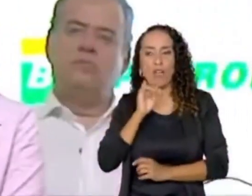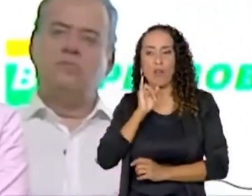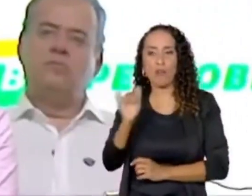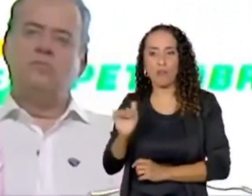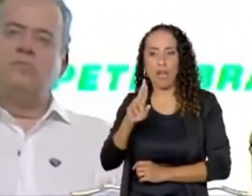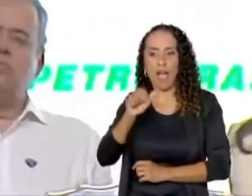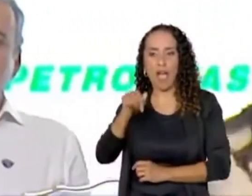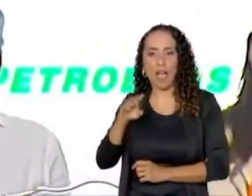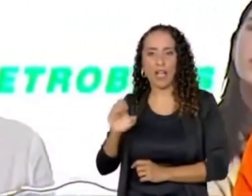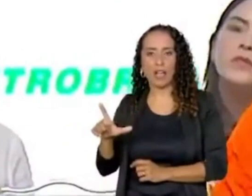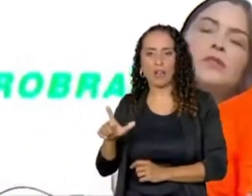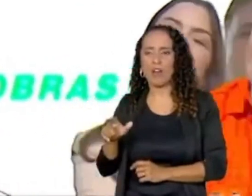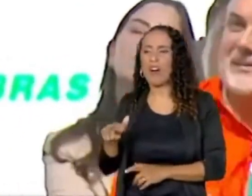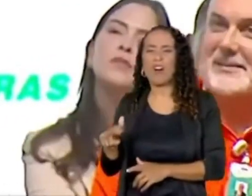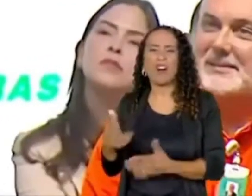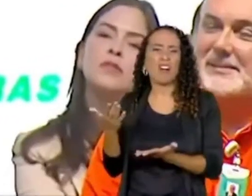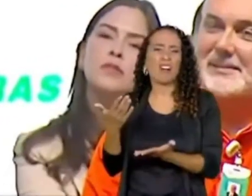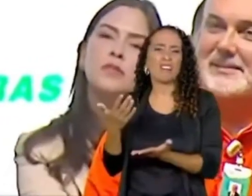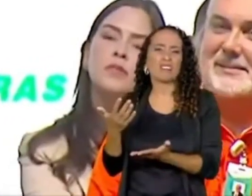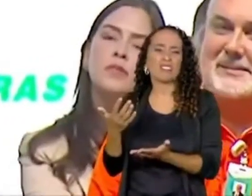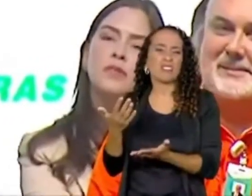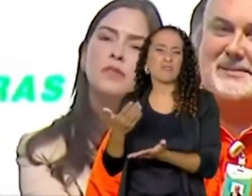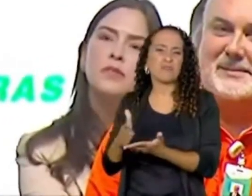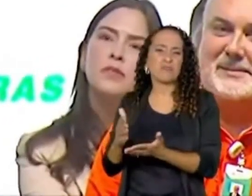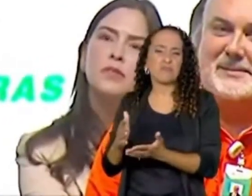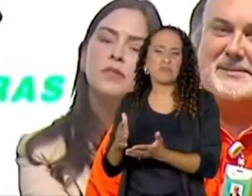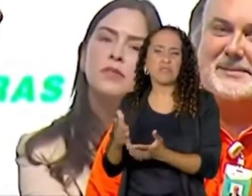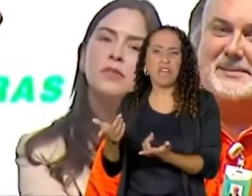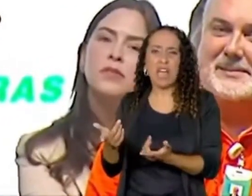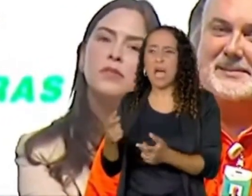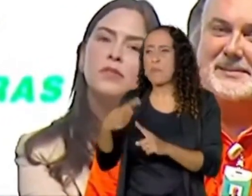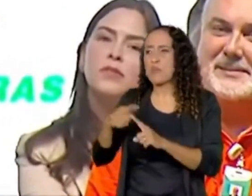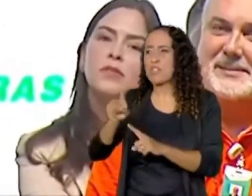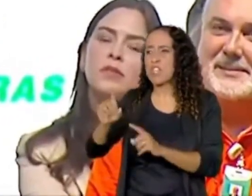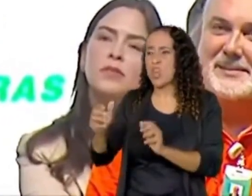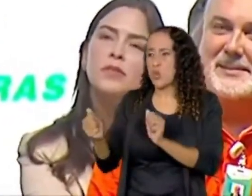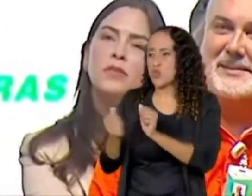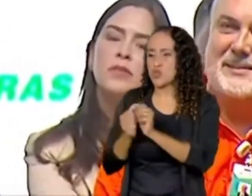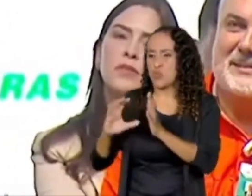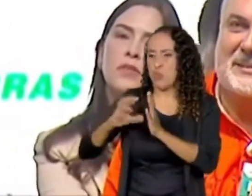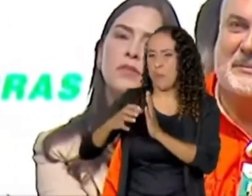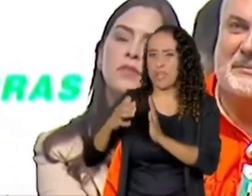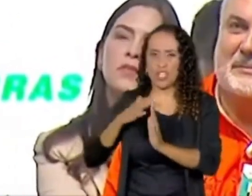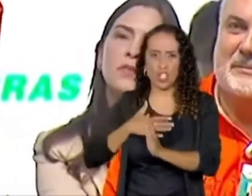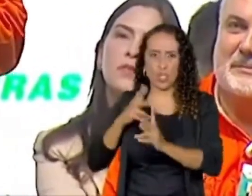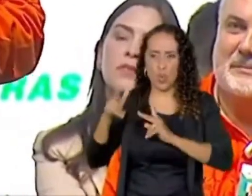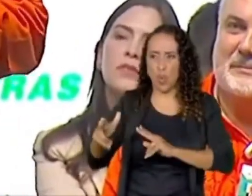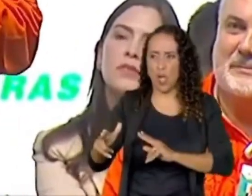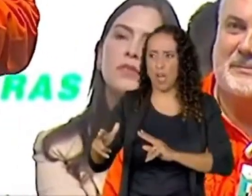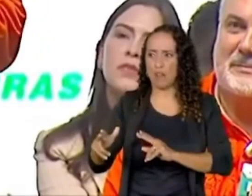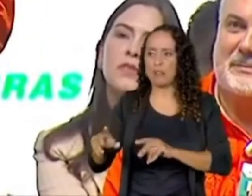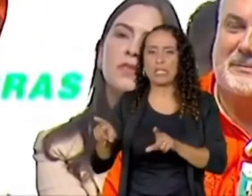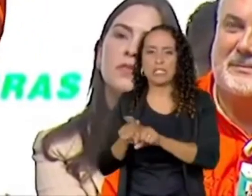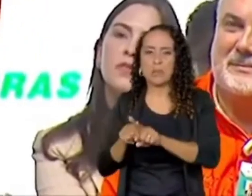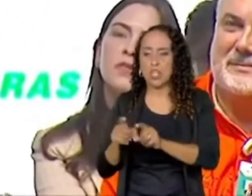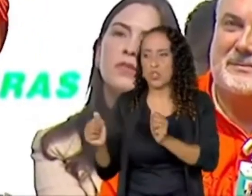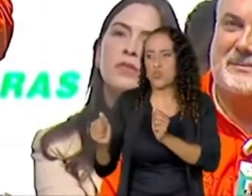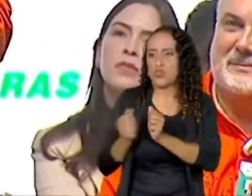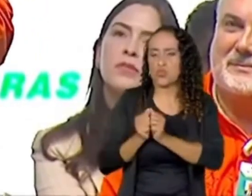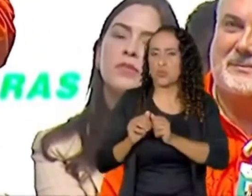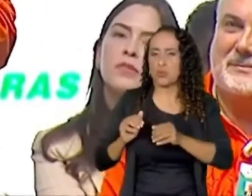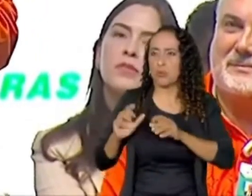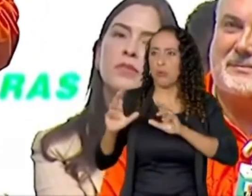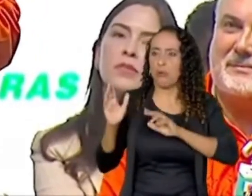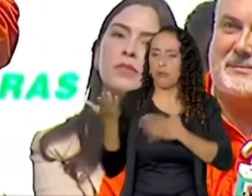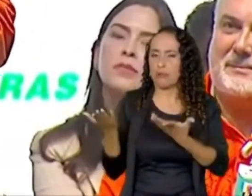se importe porque você não é do meu partido e nem porque você não esteve na minha base na campanha. Não se